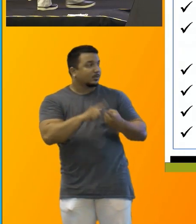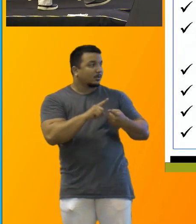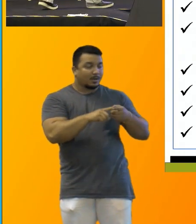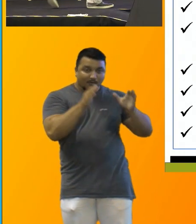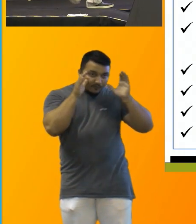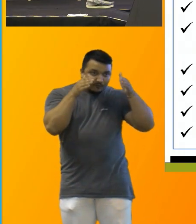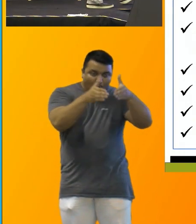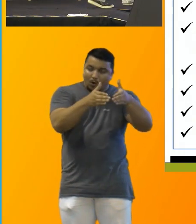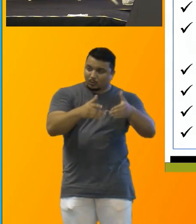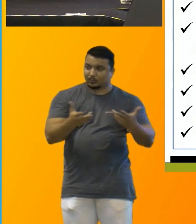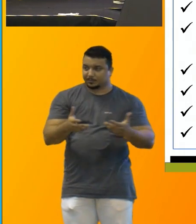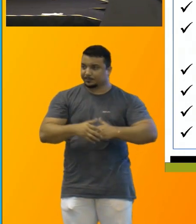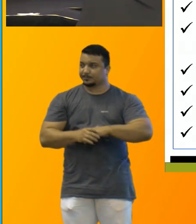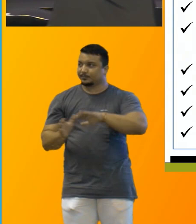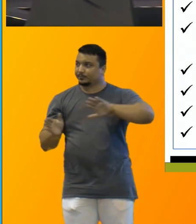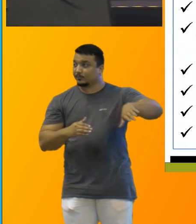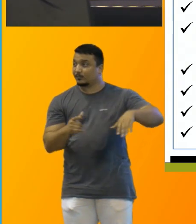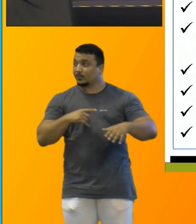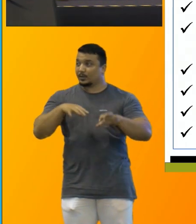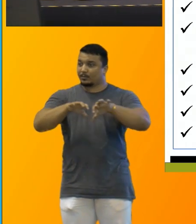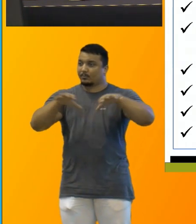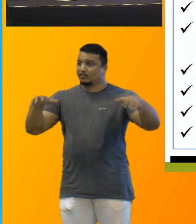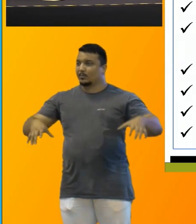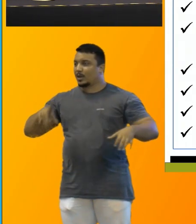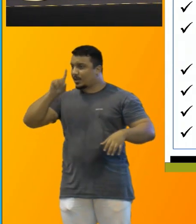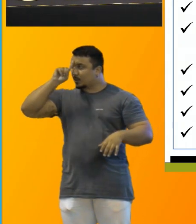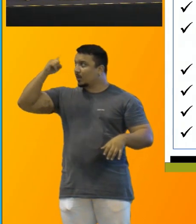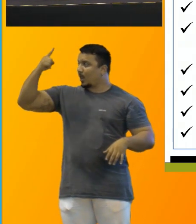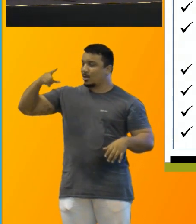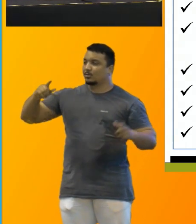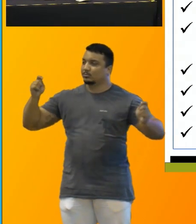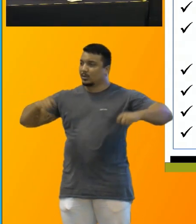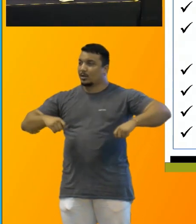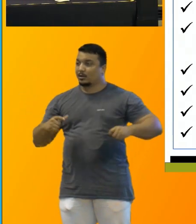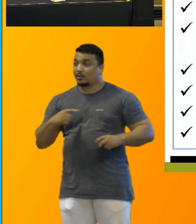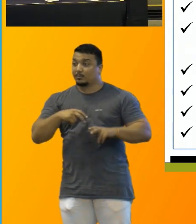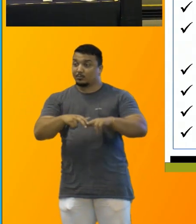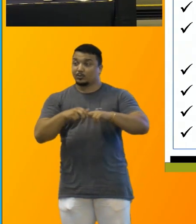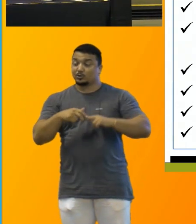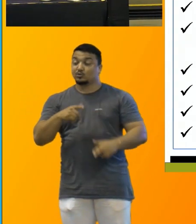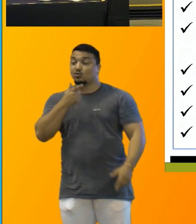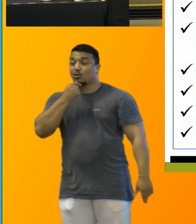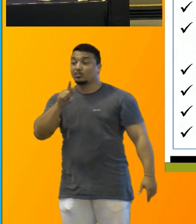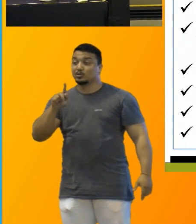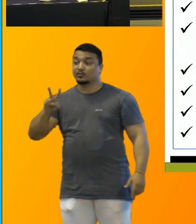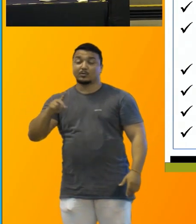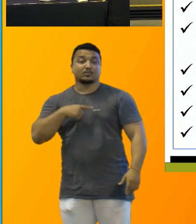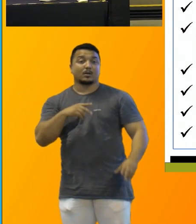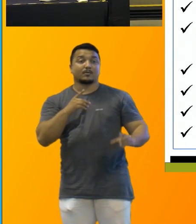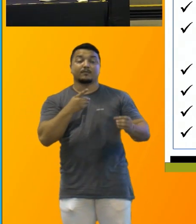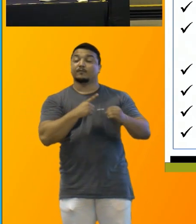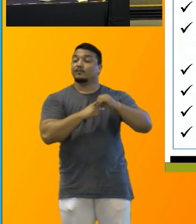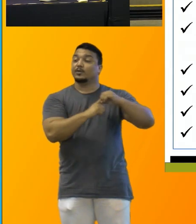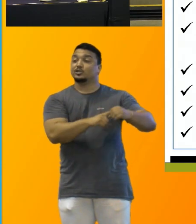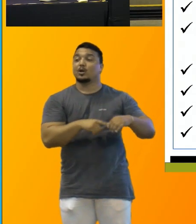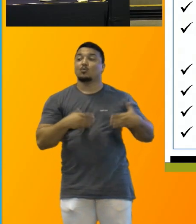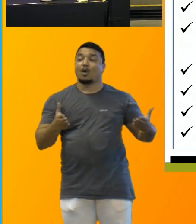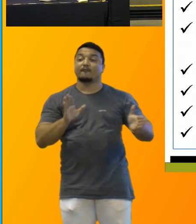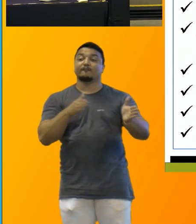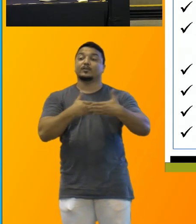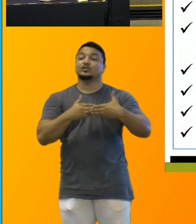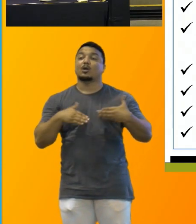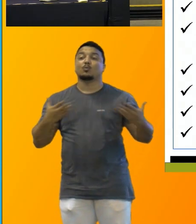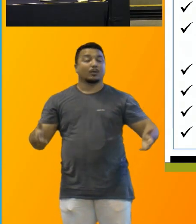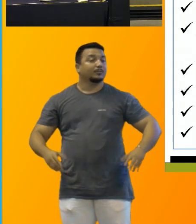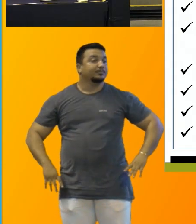foco. Então houve uma polarização ideológica. E desses partidos, Vargas mandou fechar um deles. Qual deles você acha